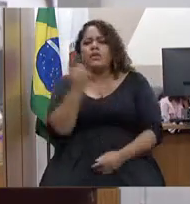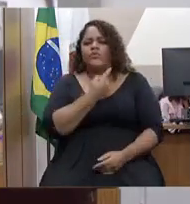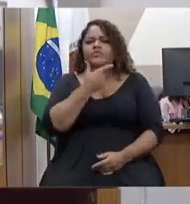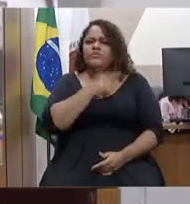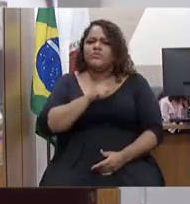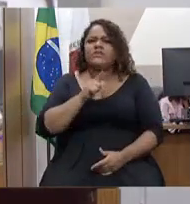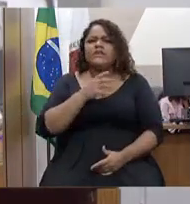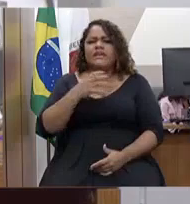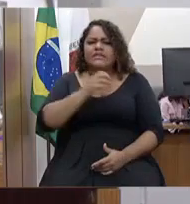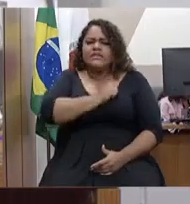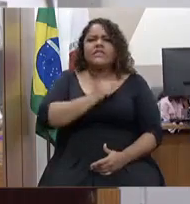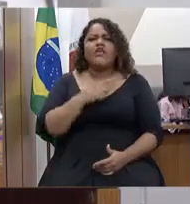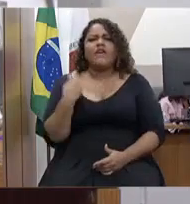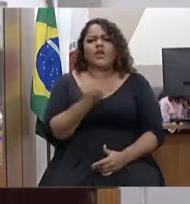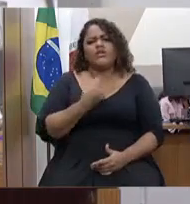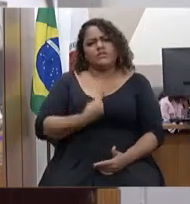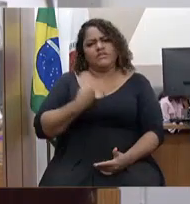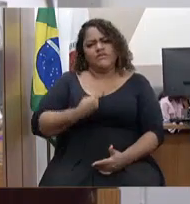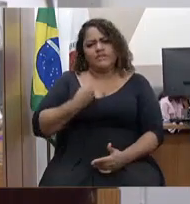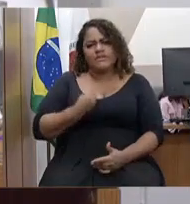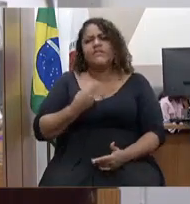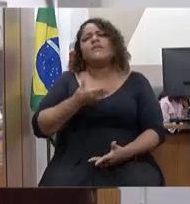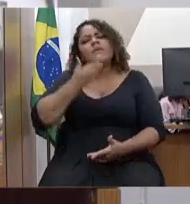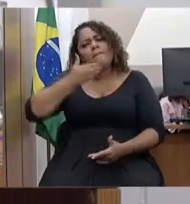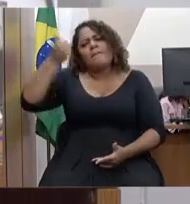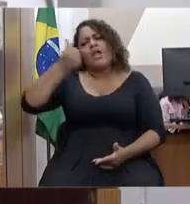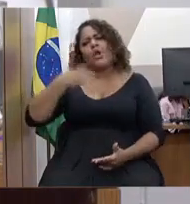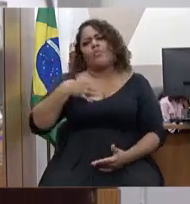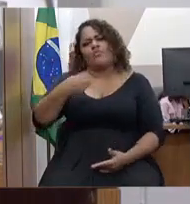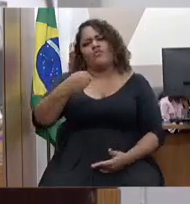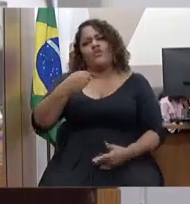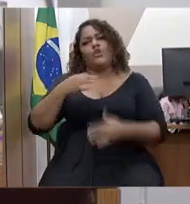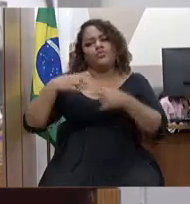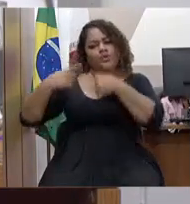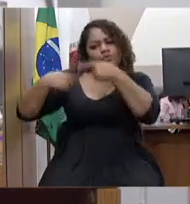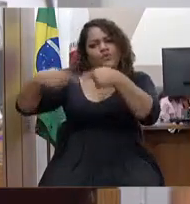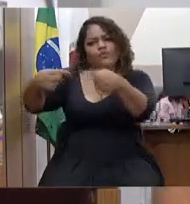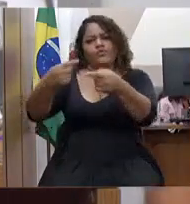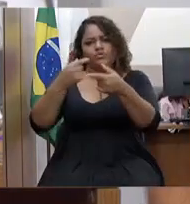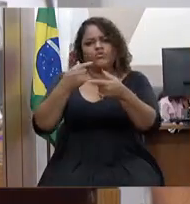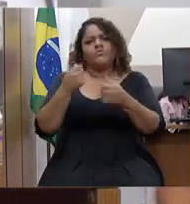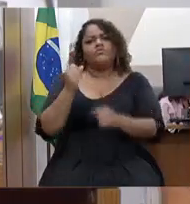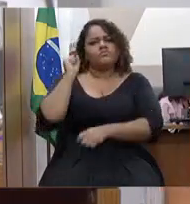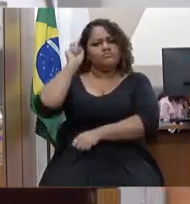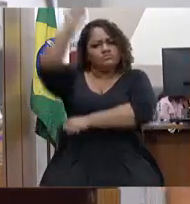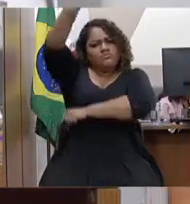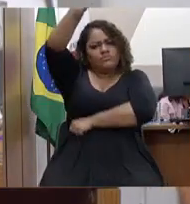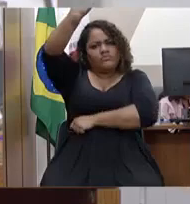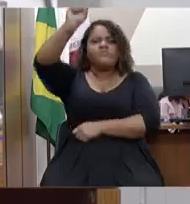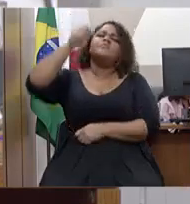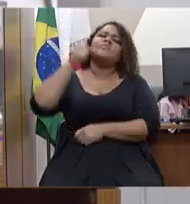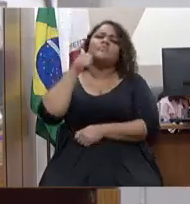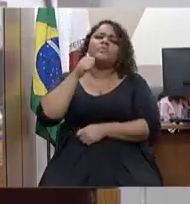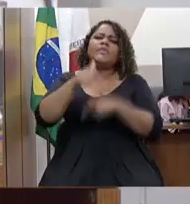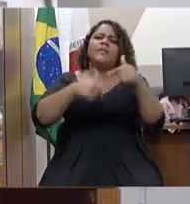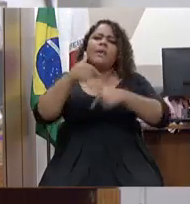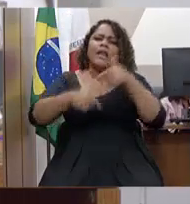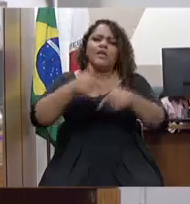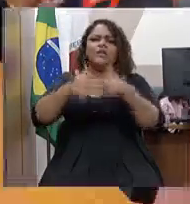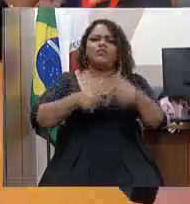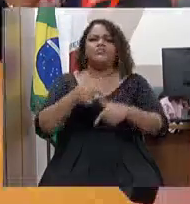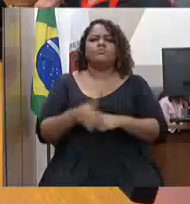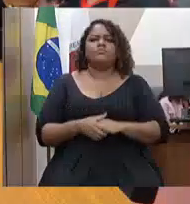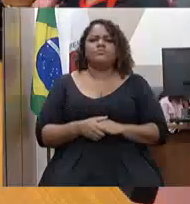ter uma qualidade melhor de vida para os nossos filhos e para os próximos que estão vindo aí trabalhadores e trabalhadores viva a luta dos trabalhadores dos Trabalhadores